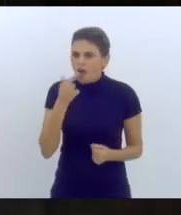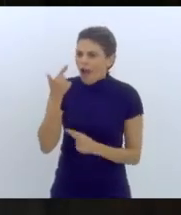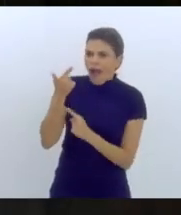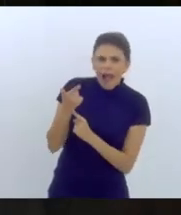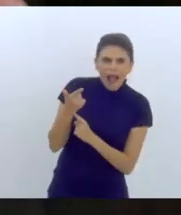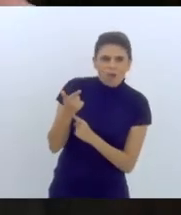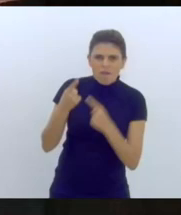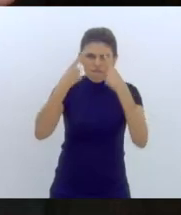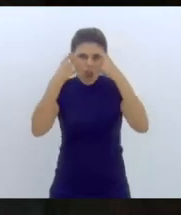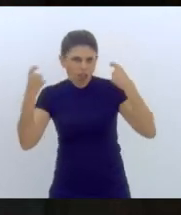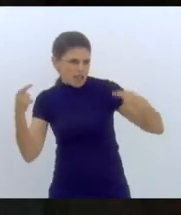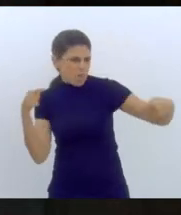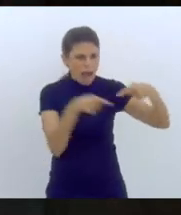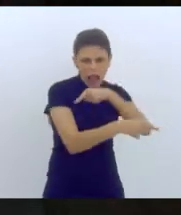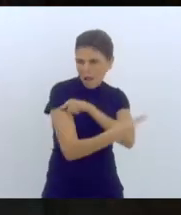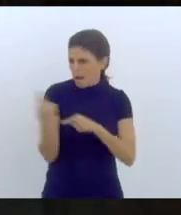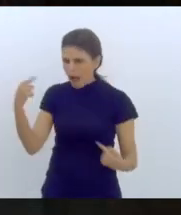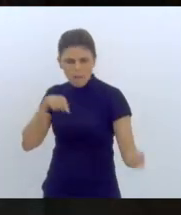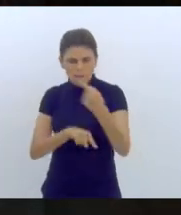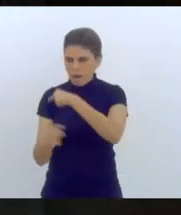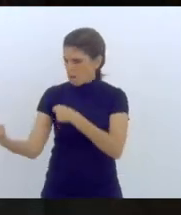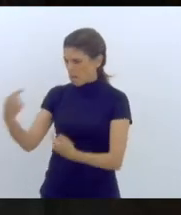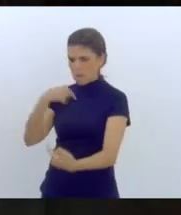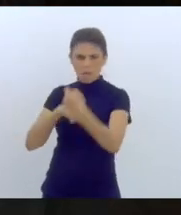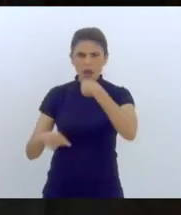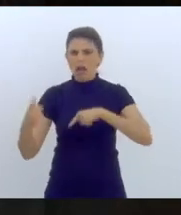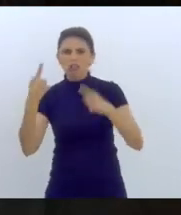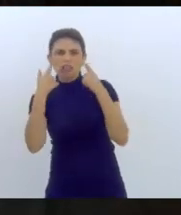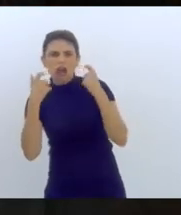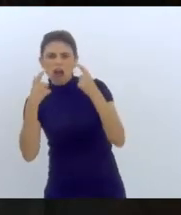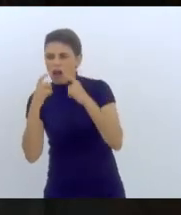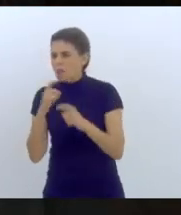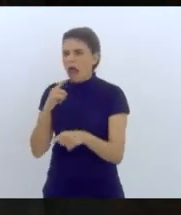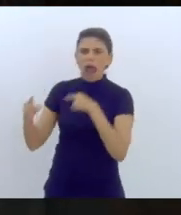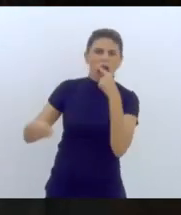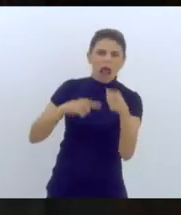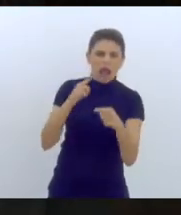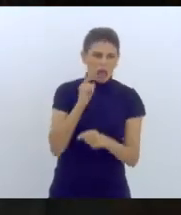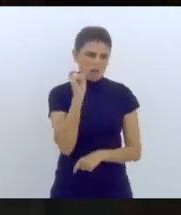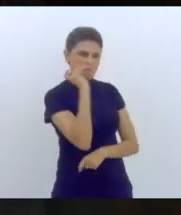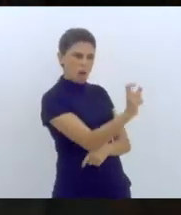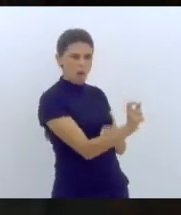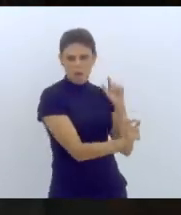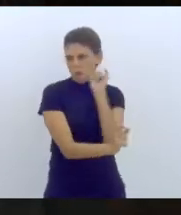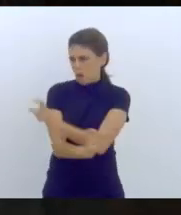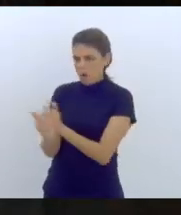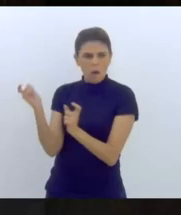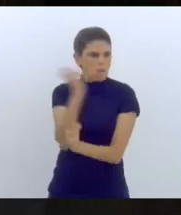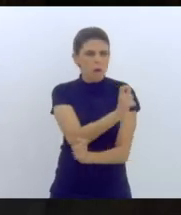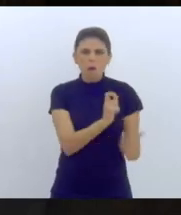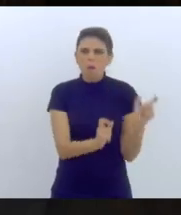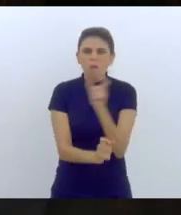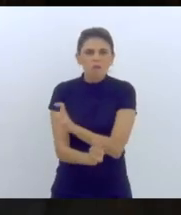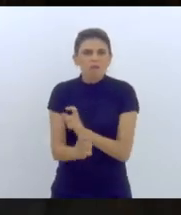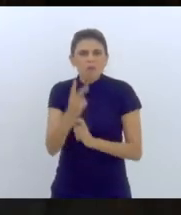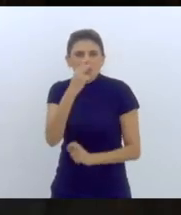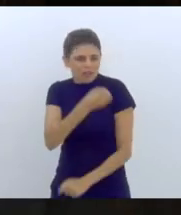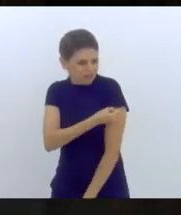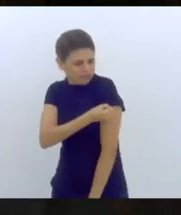violência, truculência. Aí chama de chorão, aí bota um apelido pejorativo no outro. Não saíram da quinta